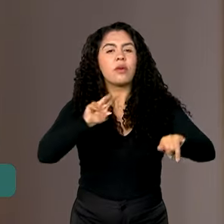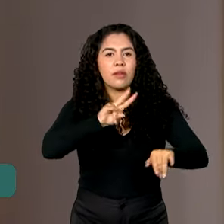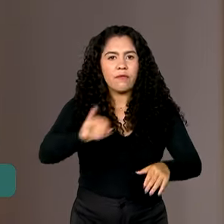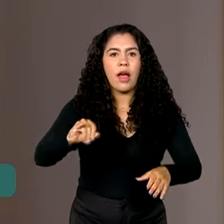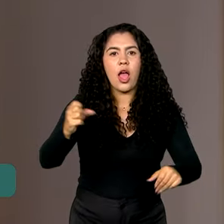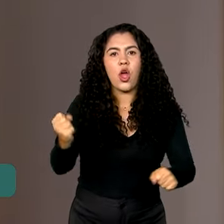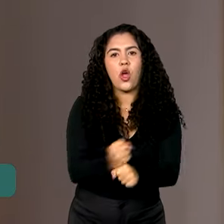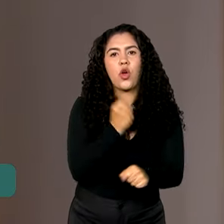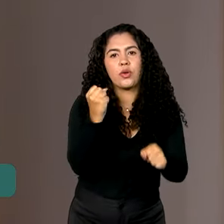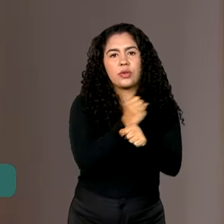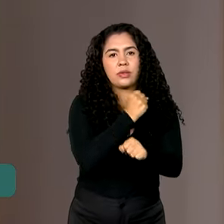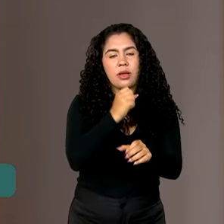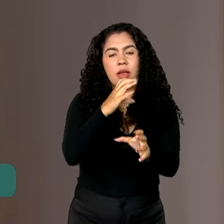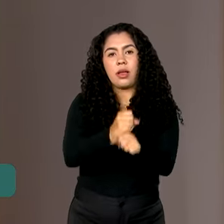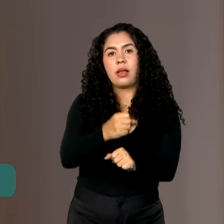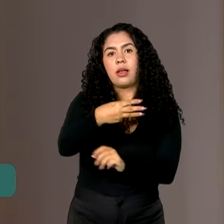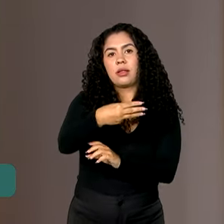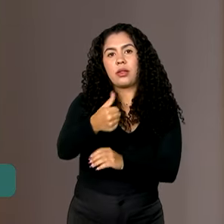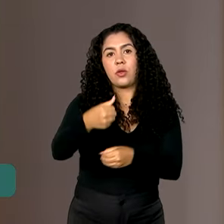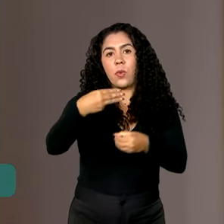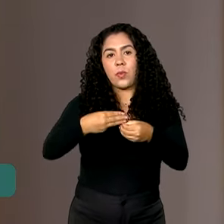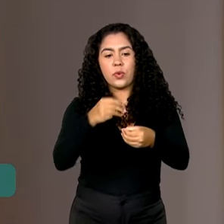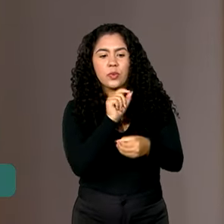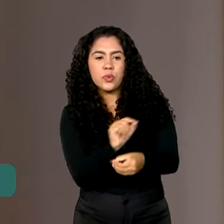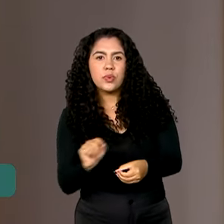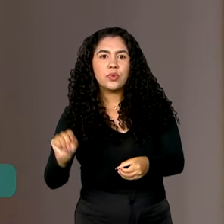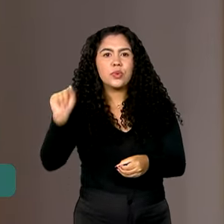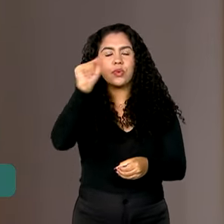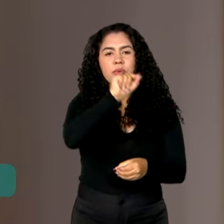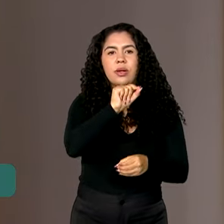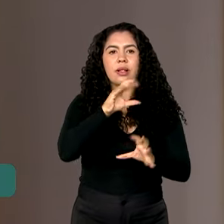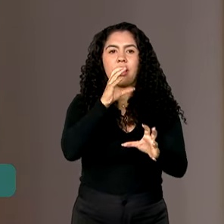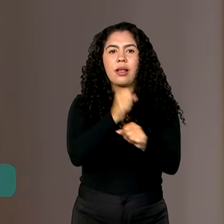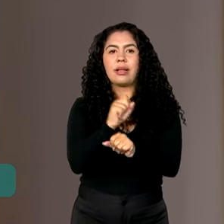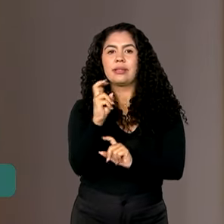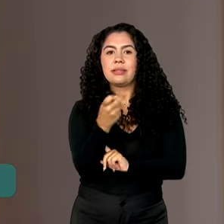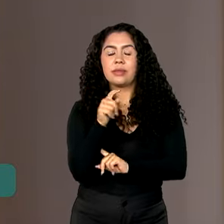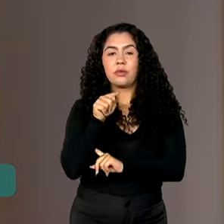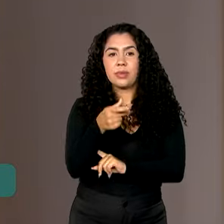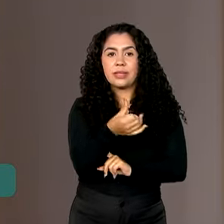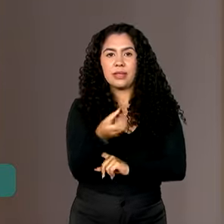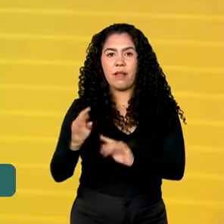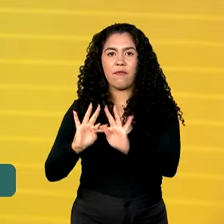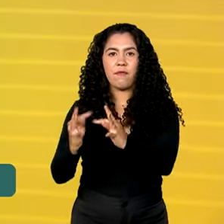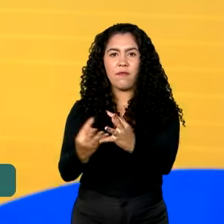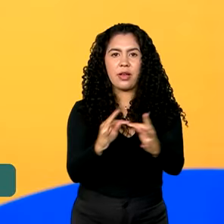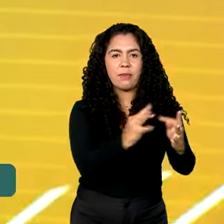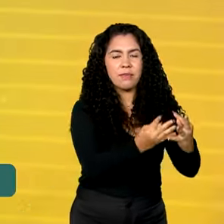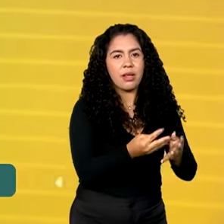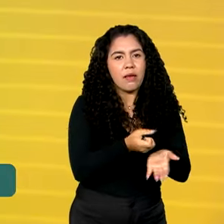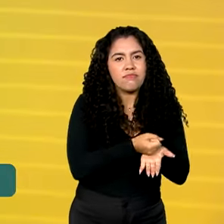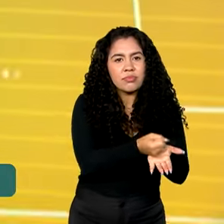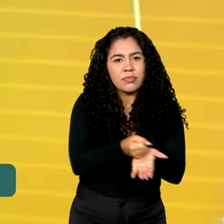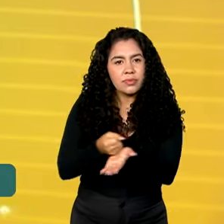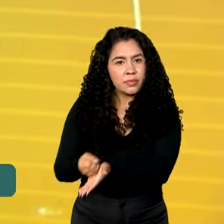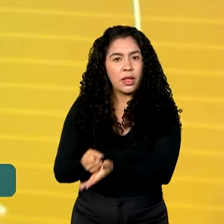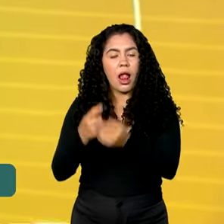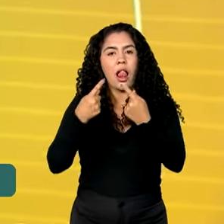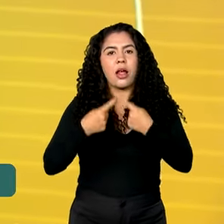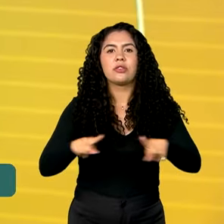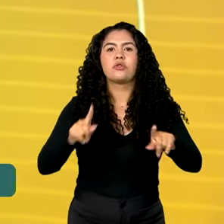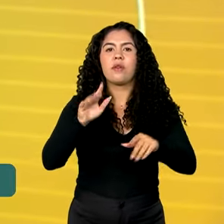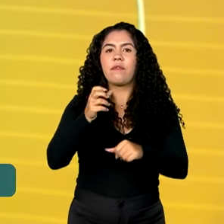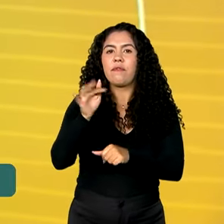em 31 municípios, que deve contemplar mais de 5.600 famílias. Relançado em fevereiro do